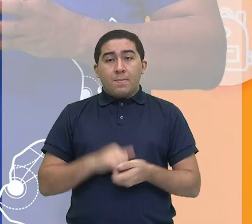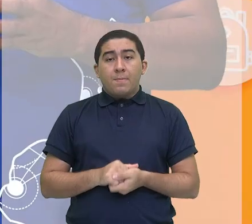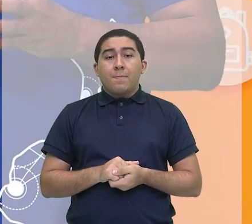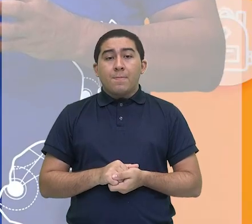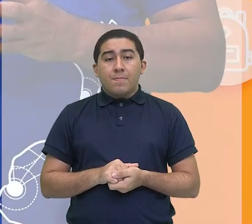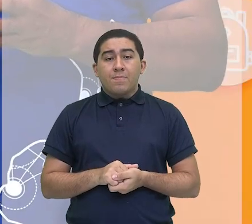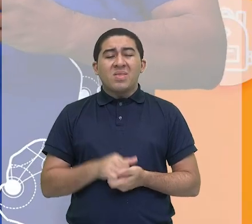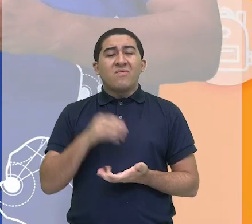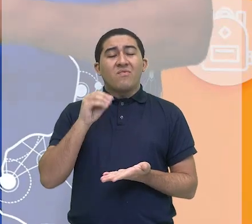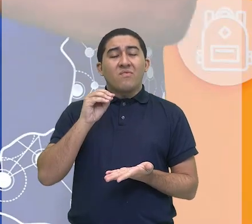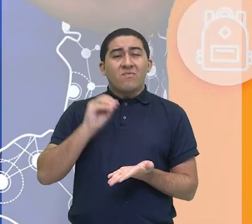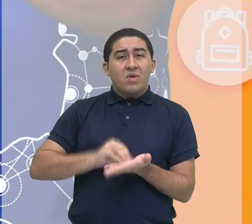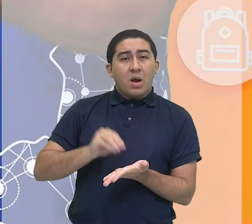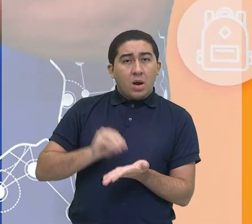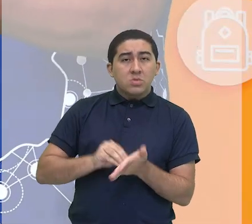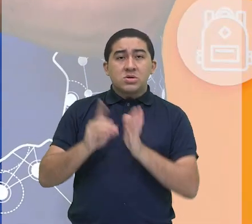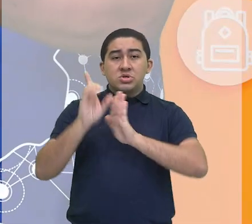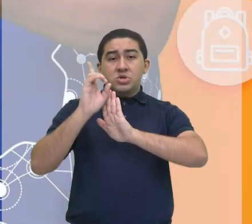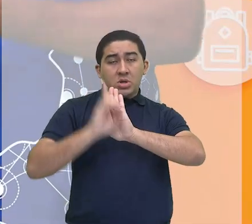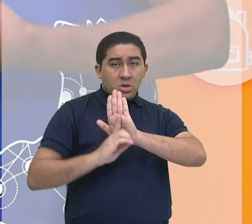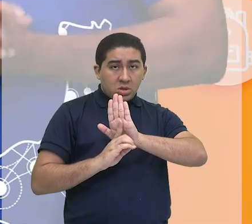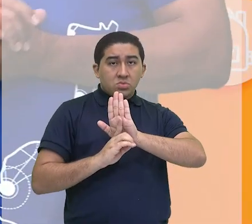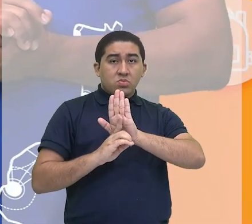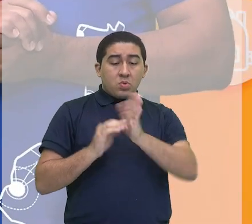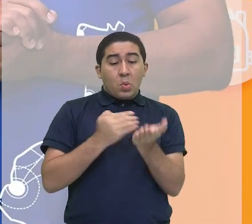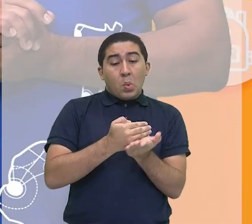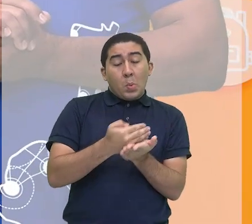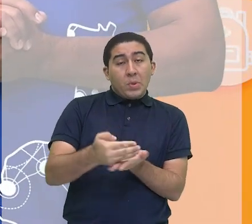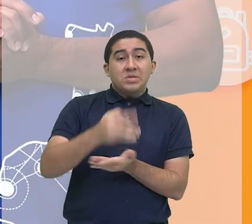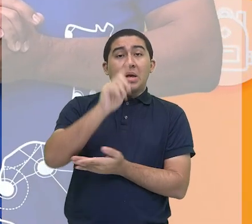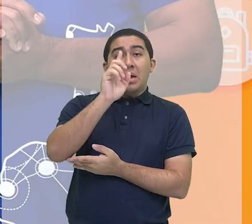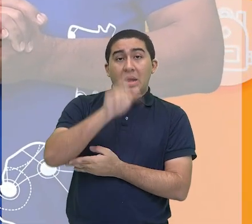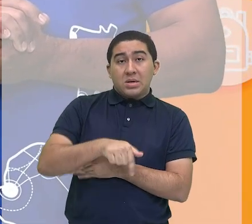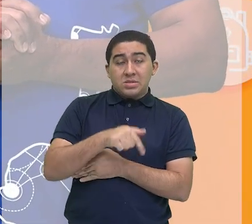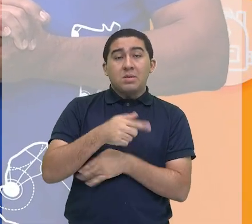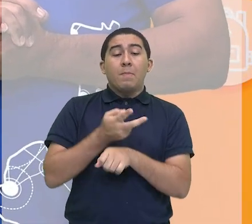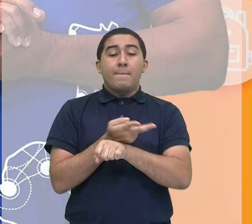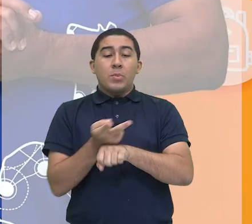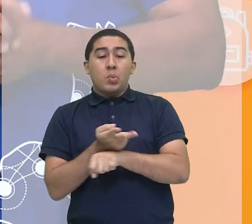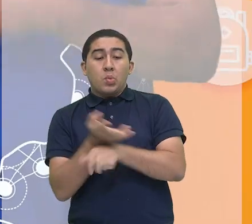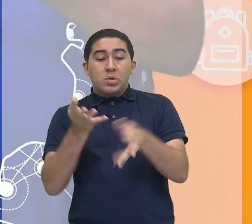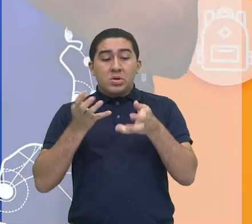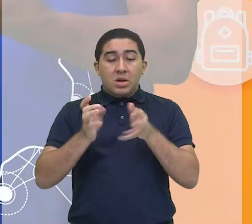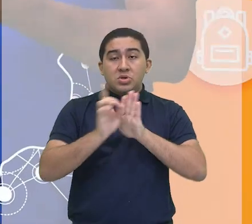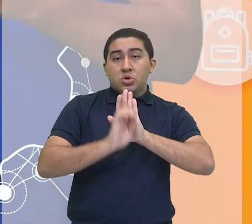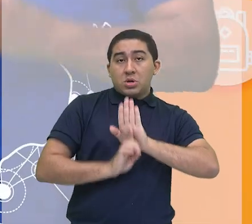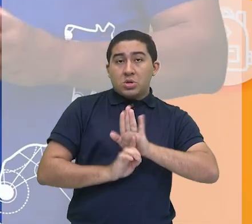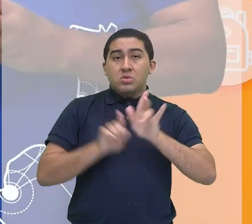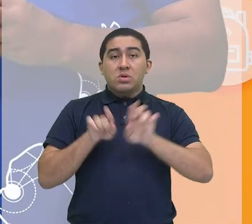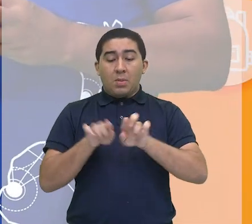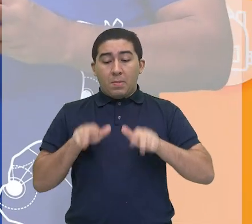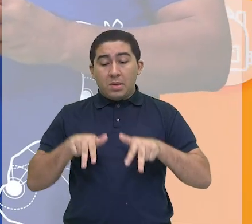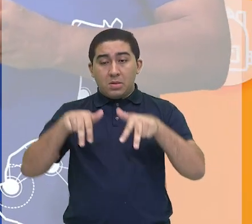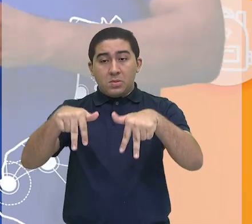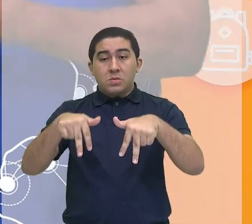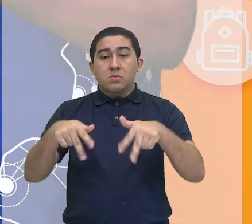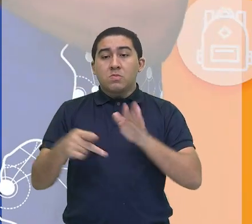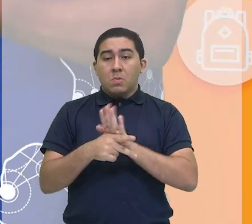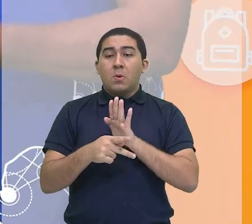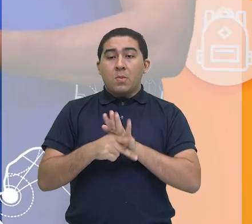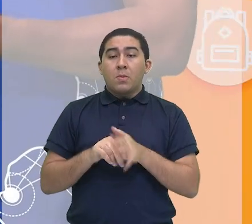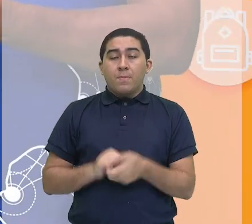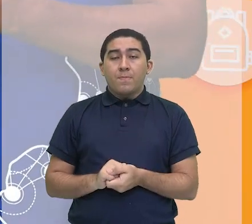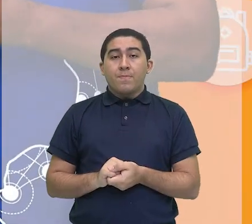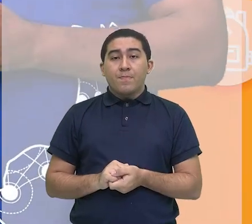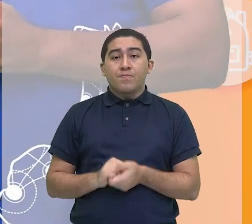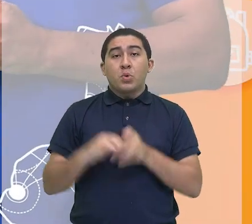de falta de direito. Começa ali essa busca por direitos, né, por militância, né, no